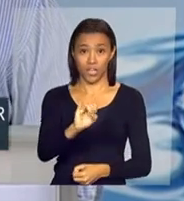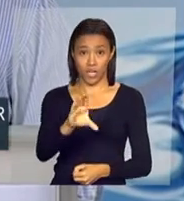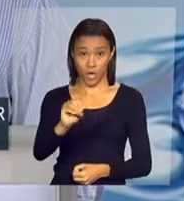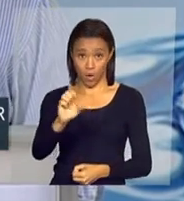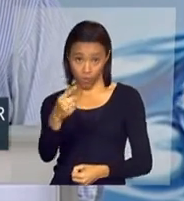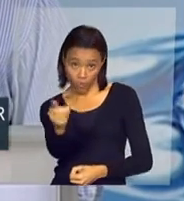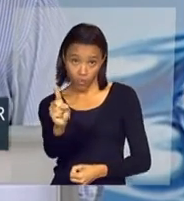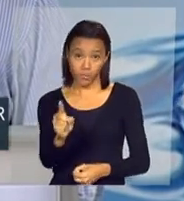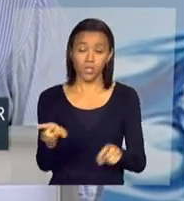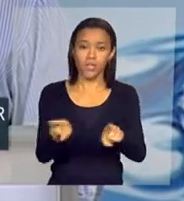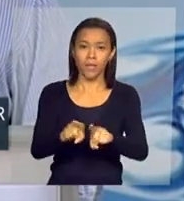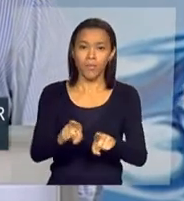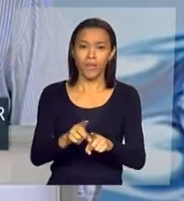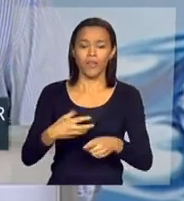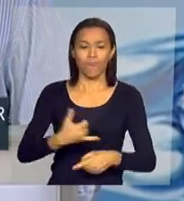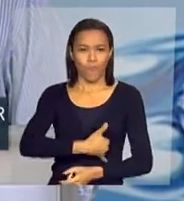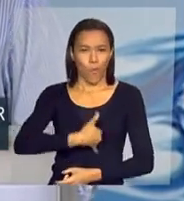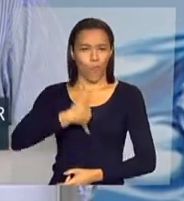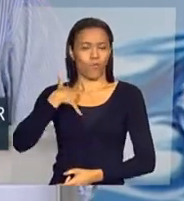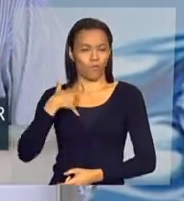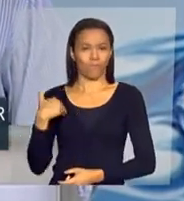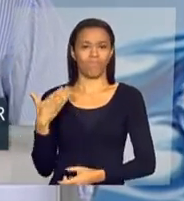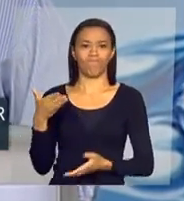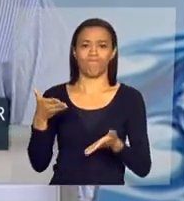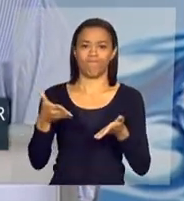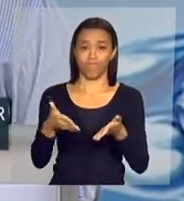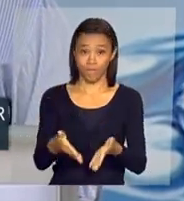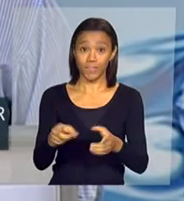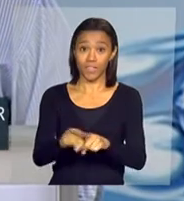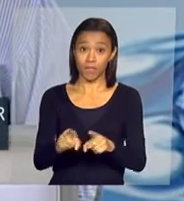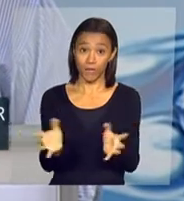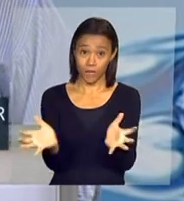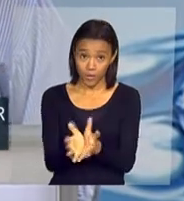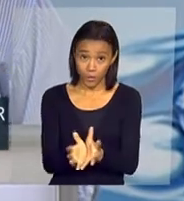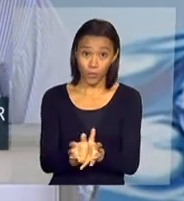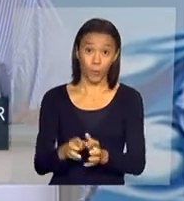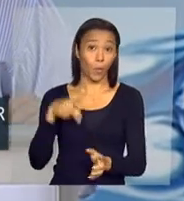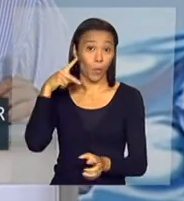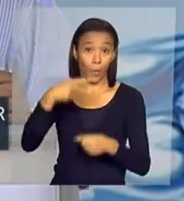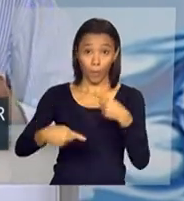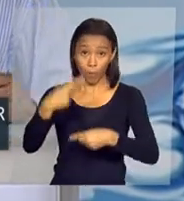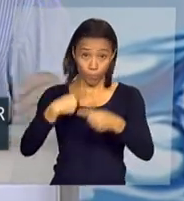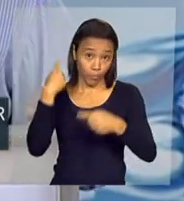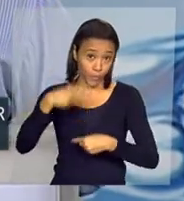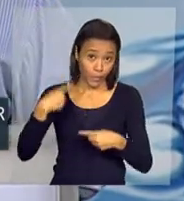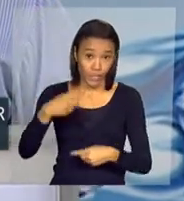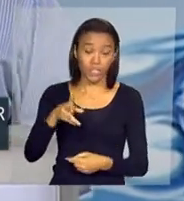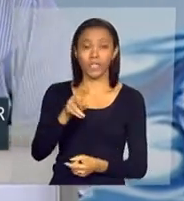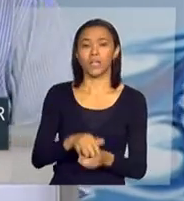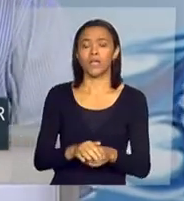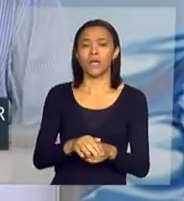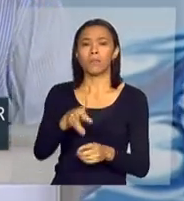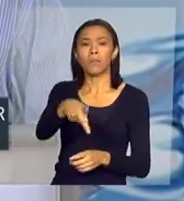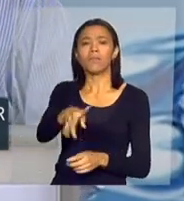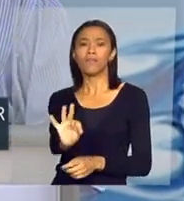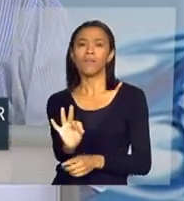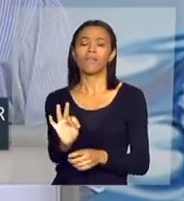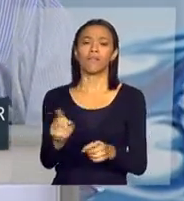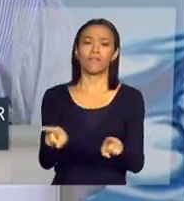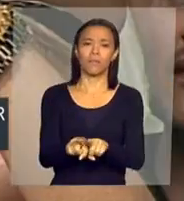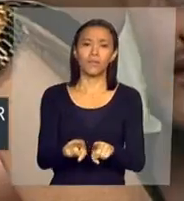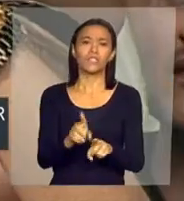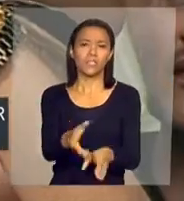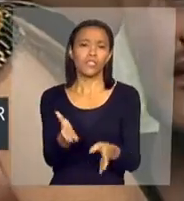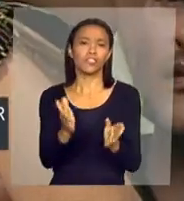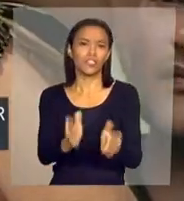Destaco o orgulho de pertencer ao Partido dos Trabalhadores e, por conseguinte,